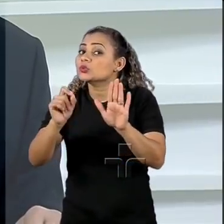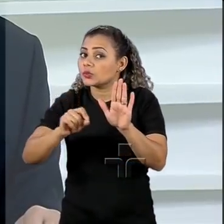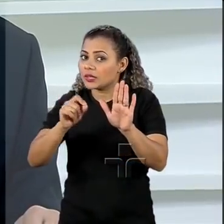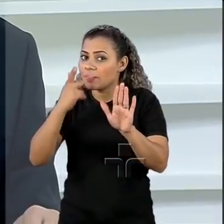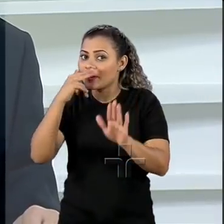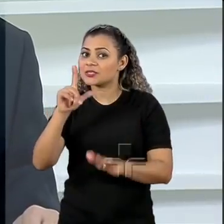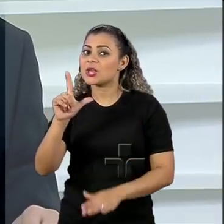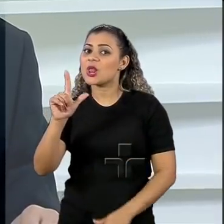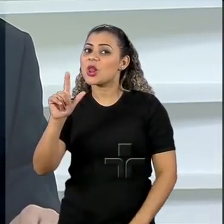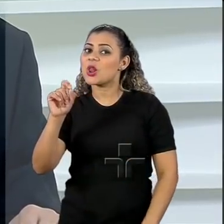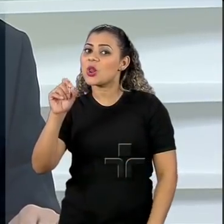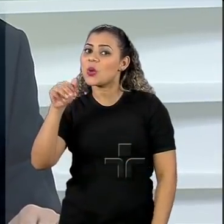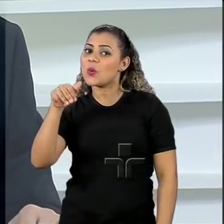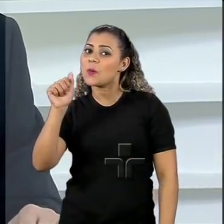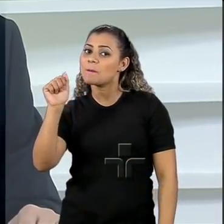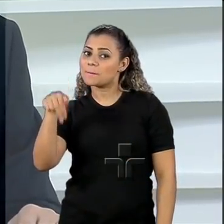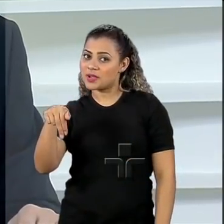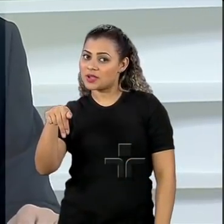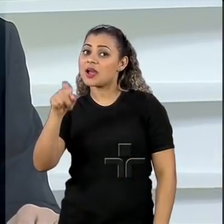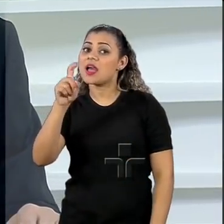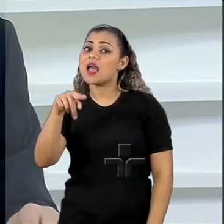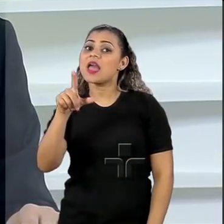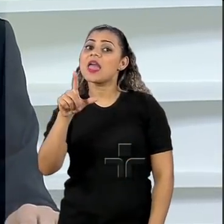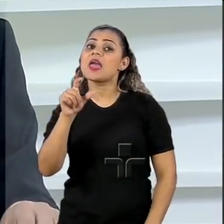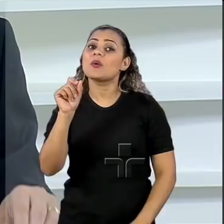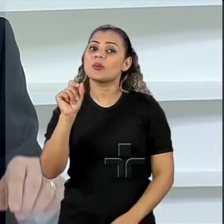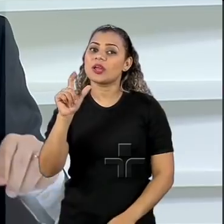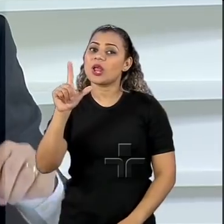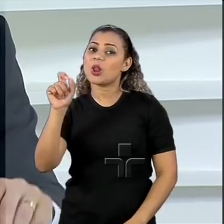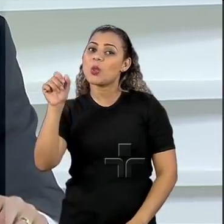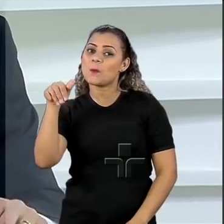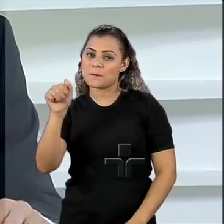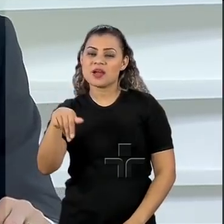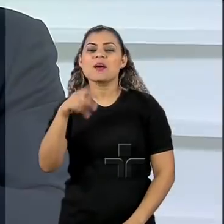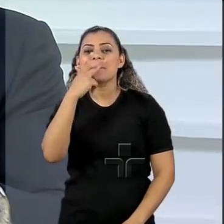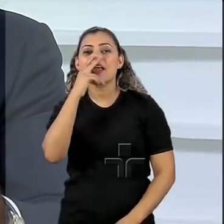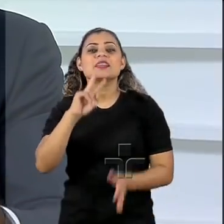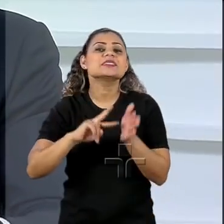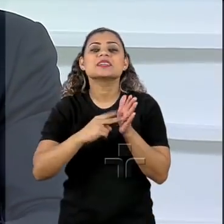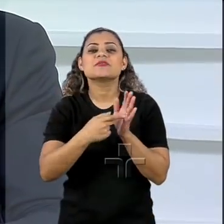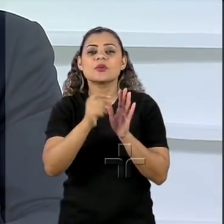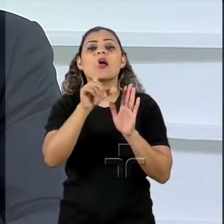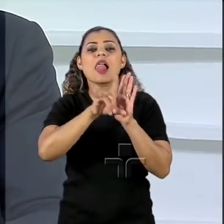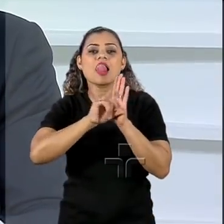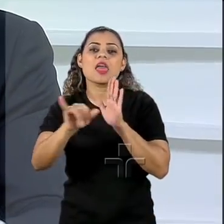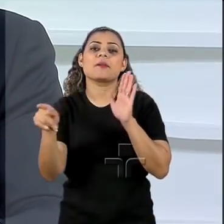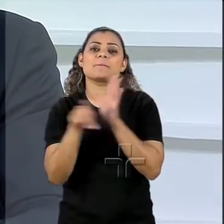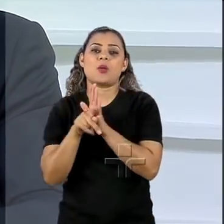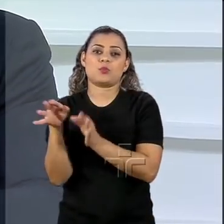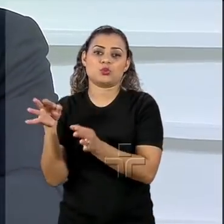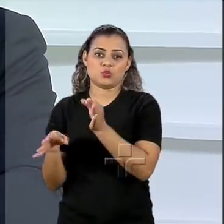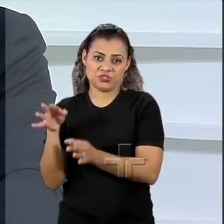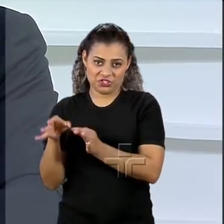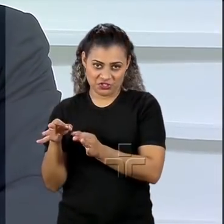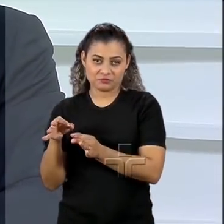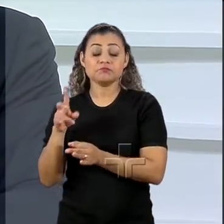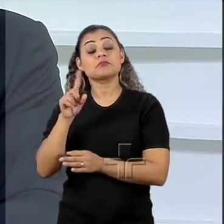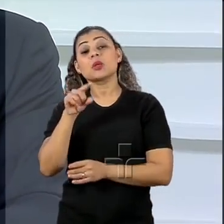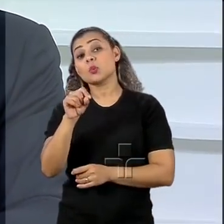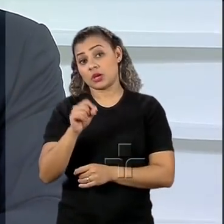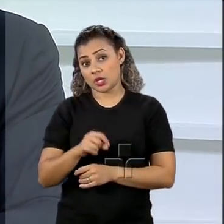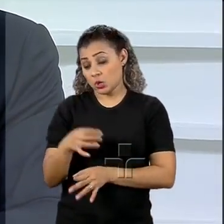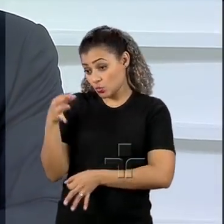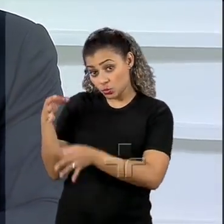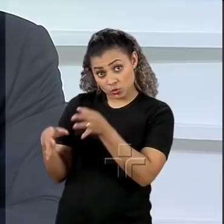LOMAN, que vocês estão falando no É a lei orgânica da magistratura. Conhecida. É que ela define 3 coisas. Primeiro, que o juiz